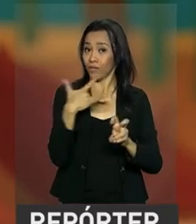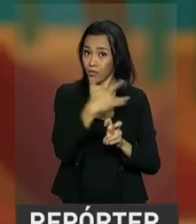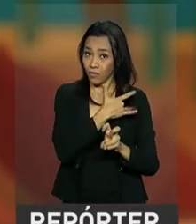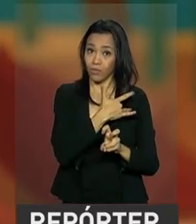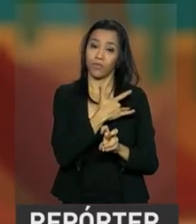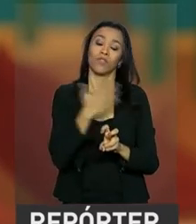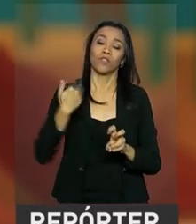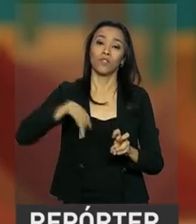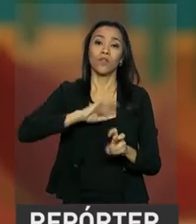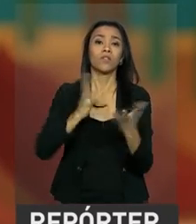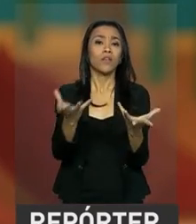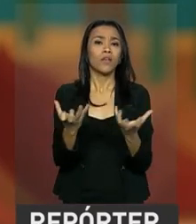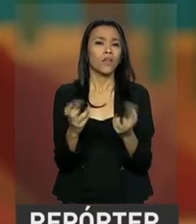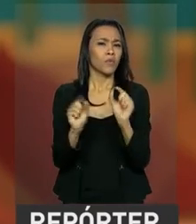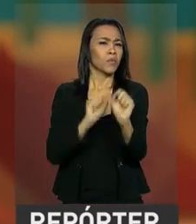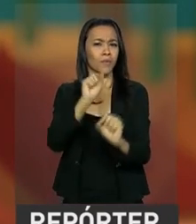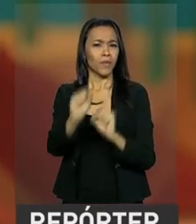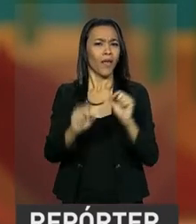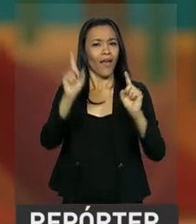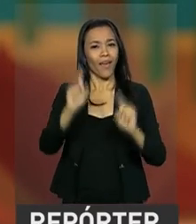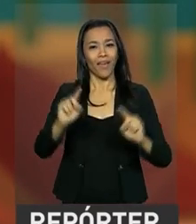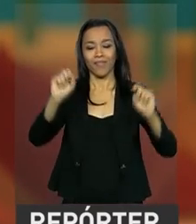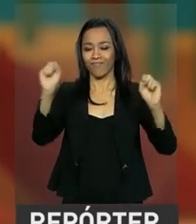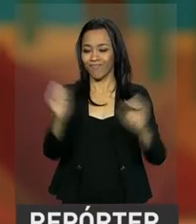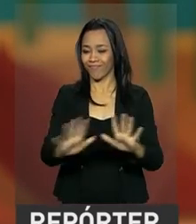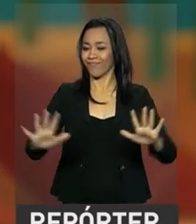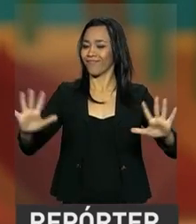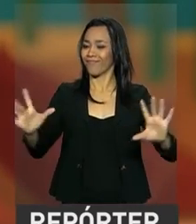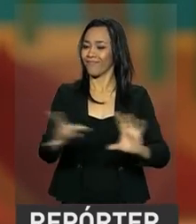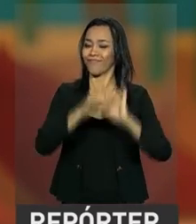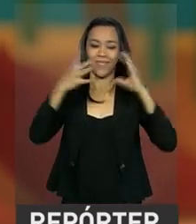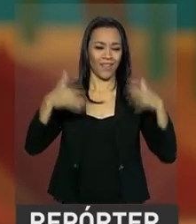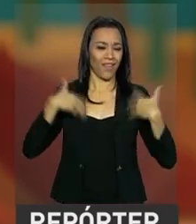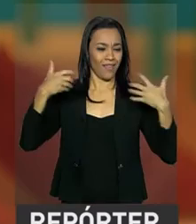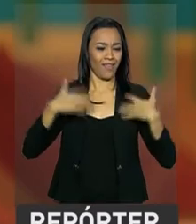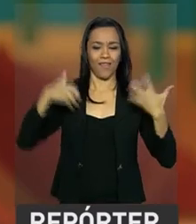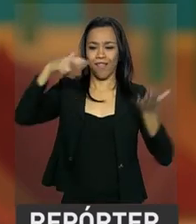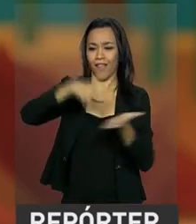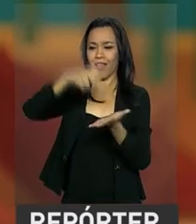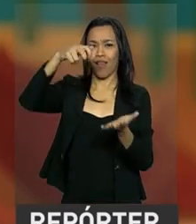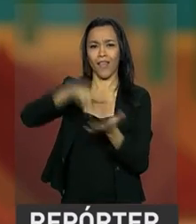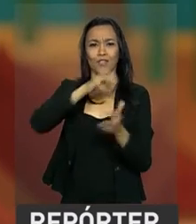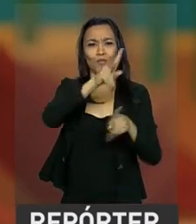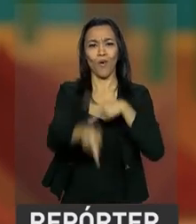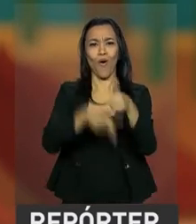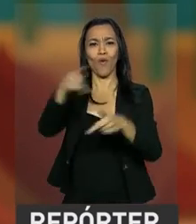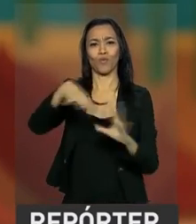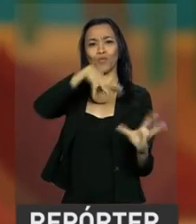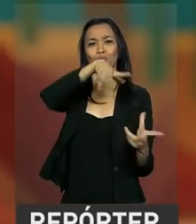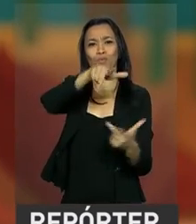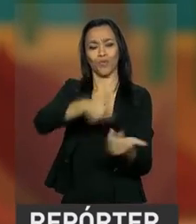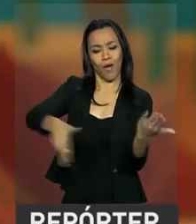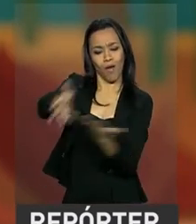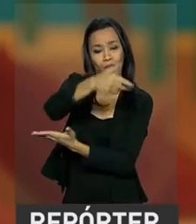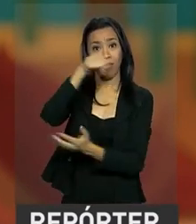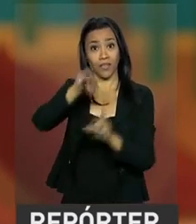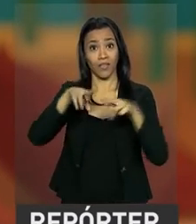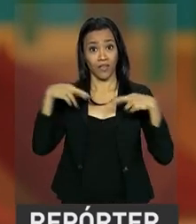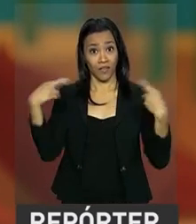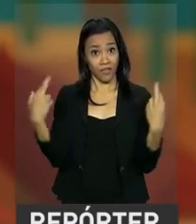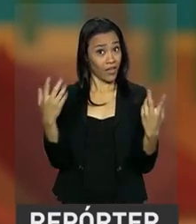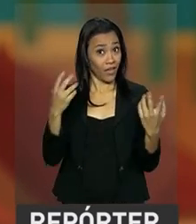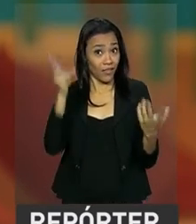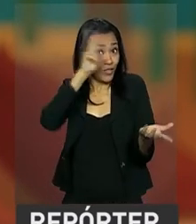nós queremos é nos confraternizarmos com todos os povos do mundo nesta reunião é